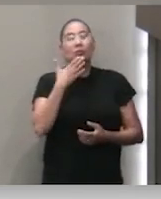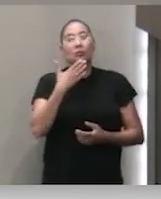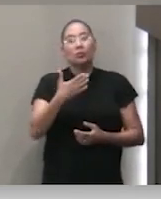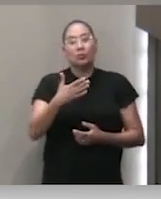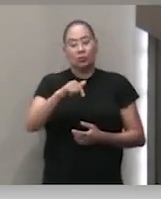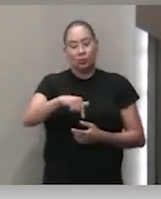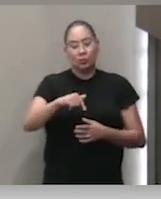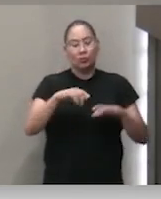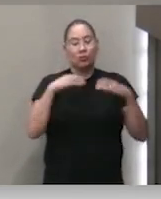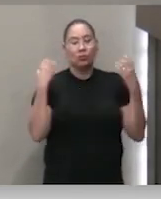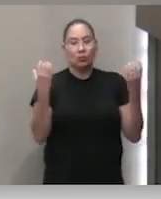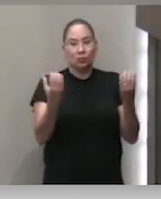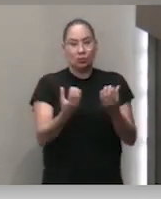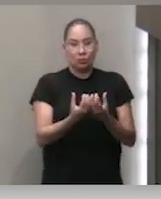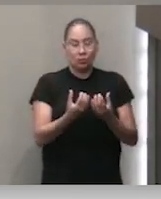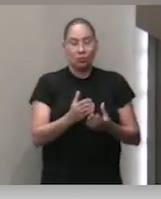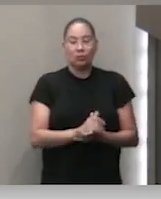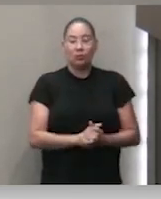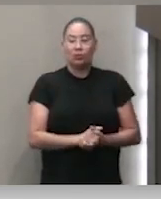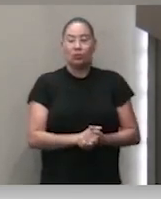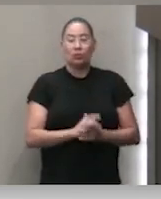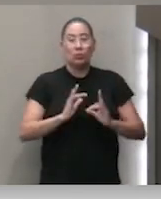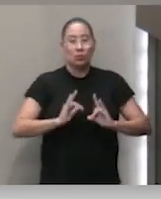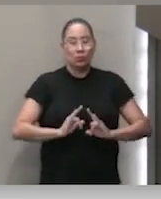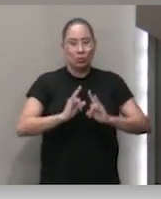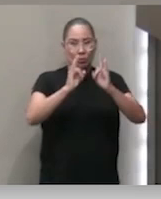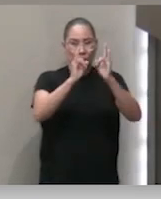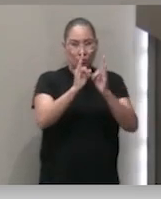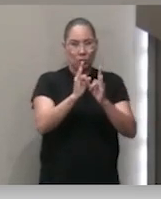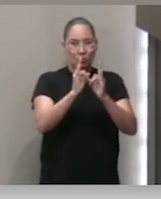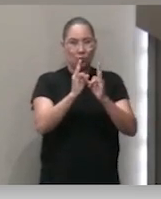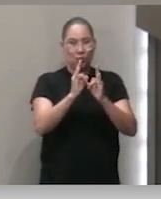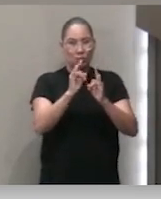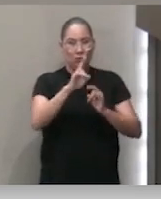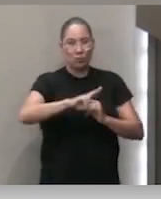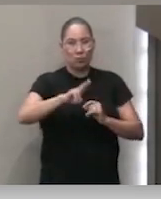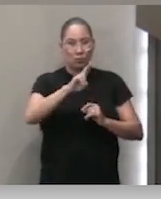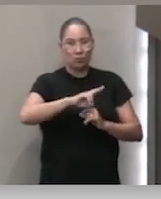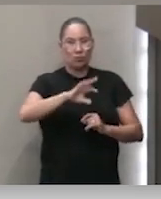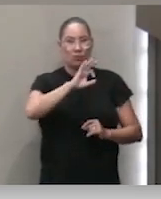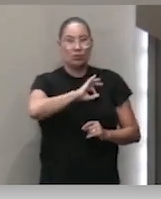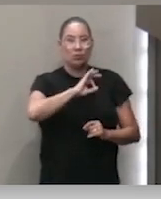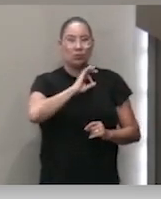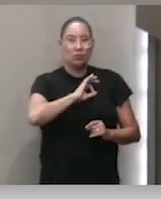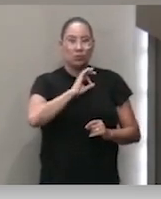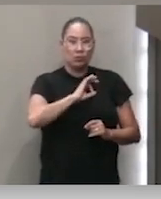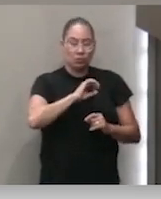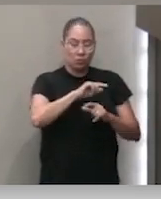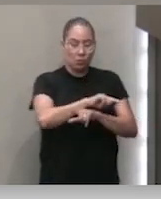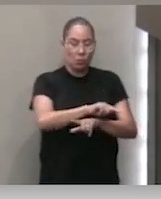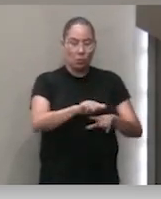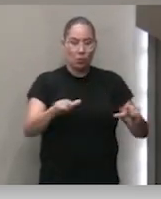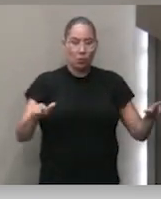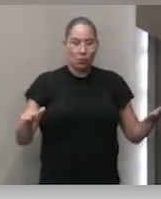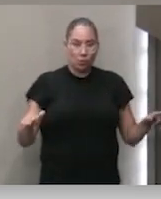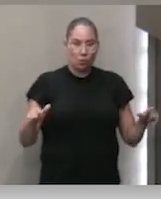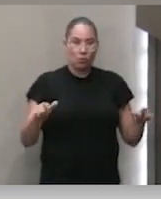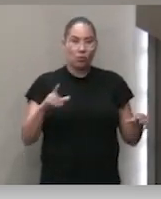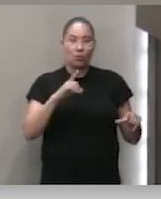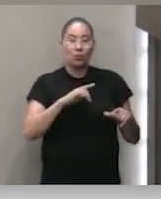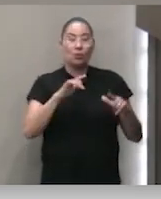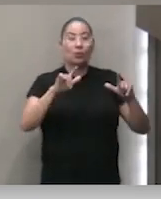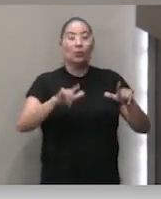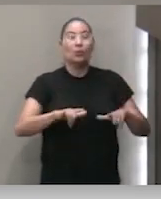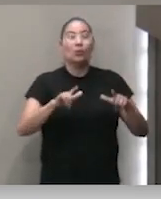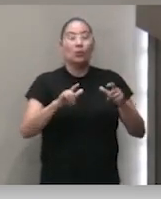daquela comunidade, onde o prédio que estava sendo ocupado pela Brigada Militar foi desocupado. Então tem um